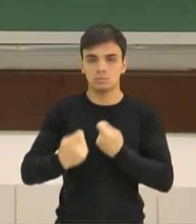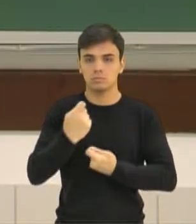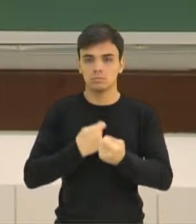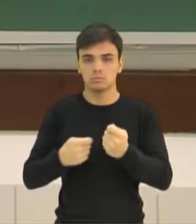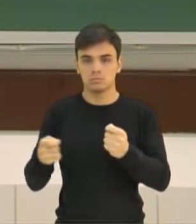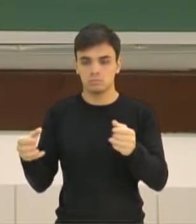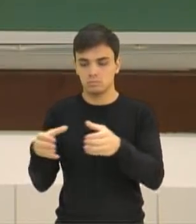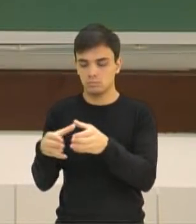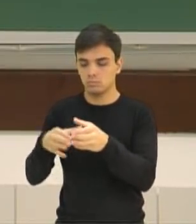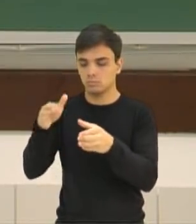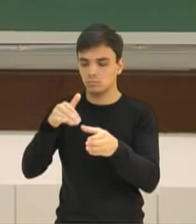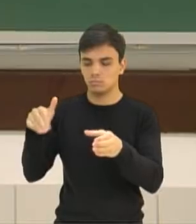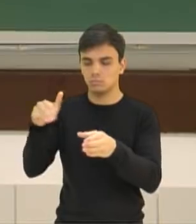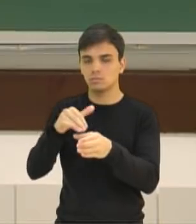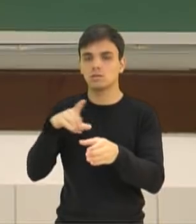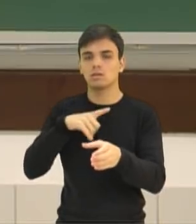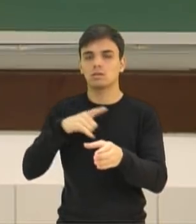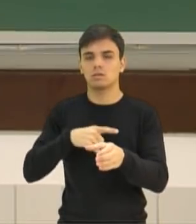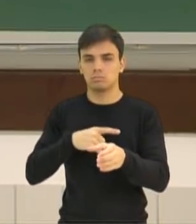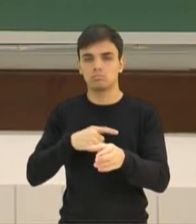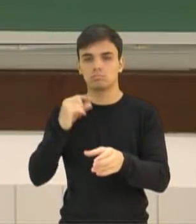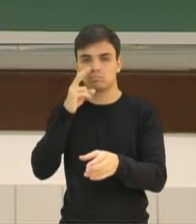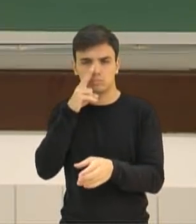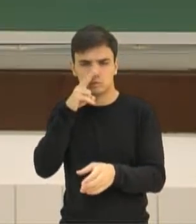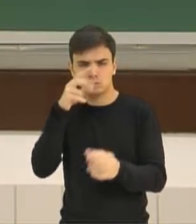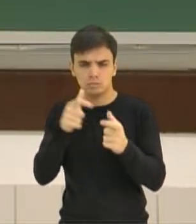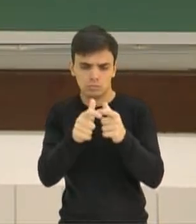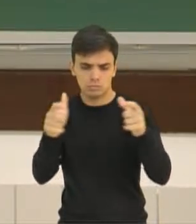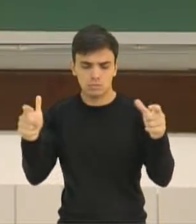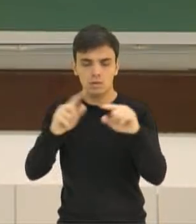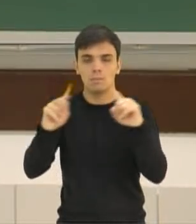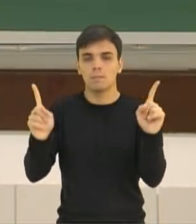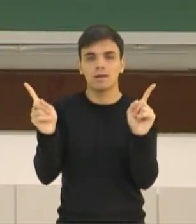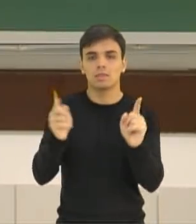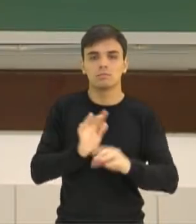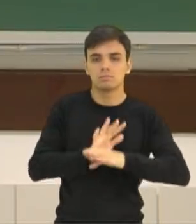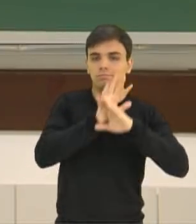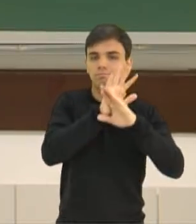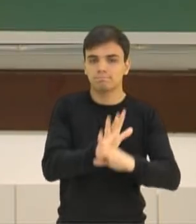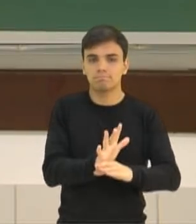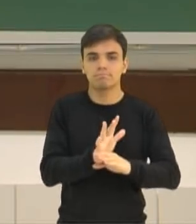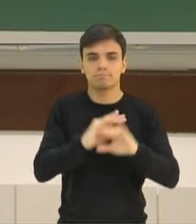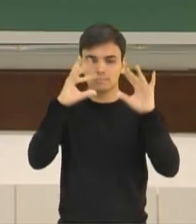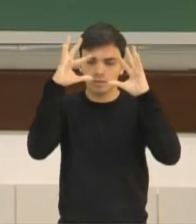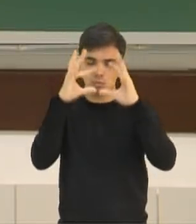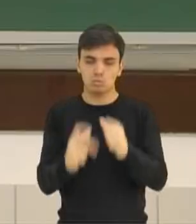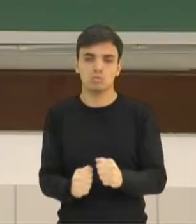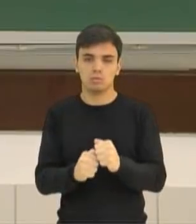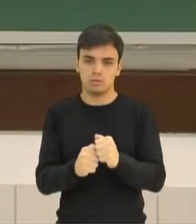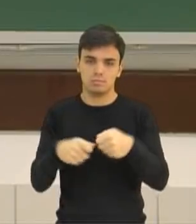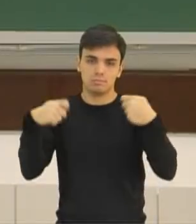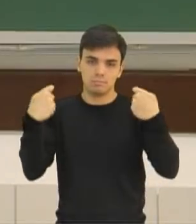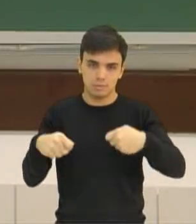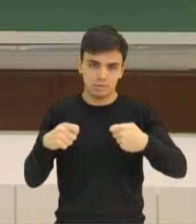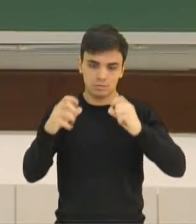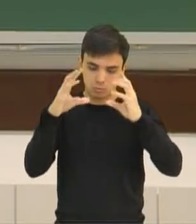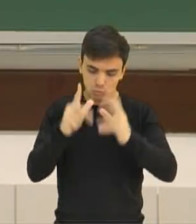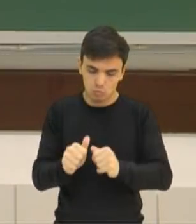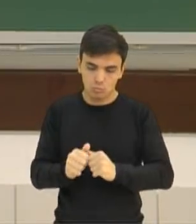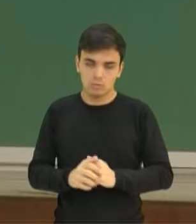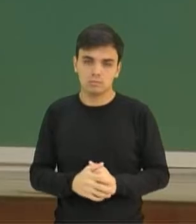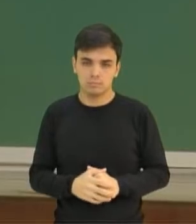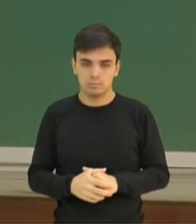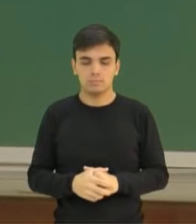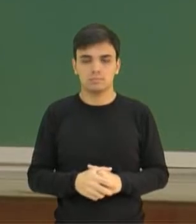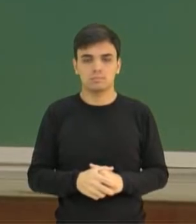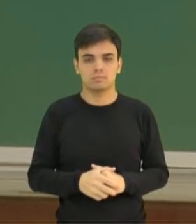região. Ainda ele tem um potencial gigantesco, mas ainda não atende toda a necessidade ali. Então é